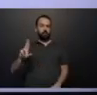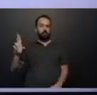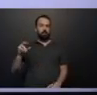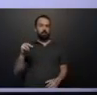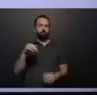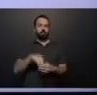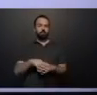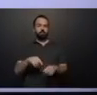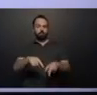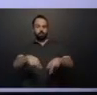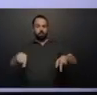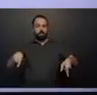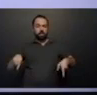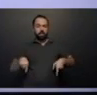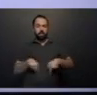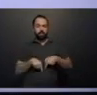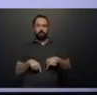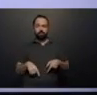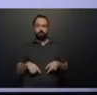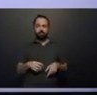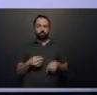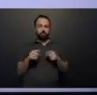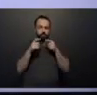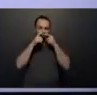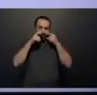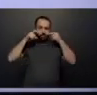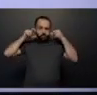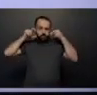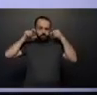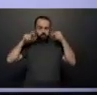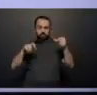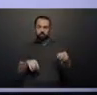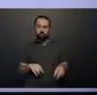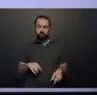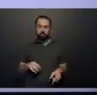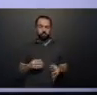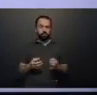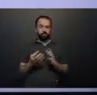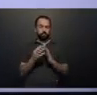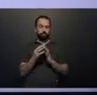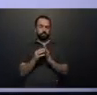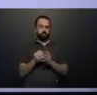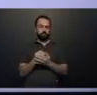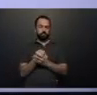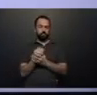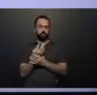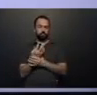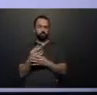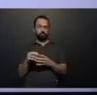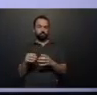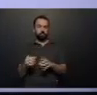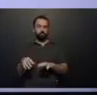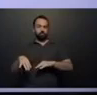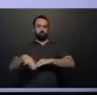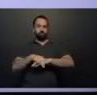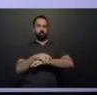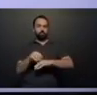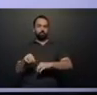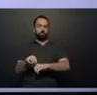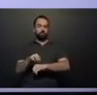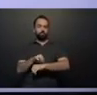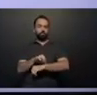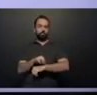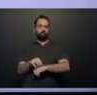o laboratório. Aqui nós temos uma máscara descartável, luvas descartáveis, sapato